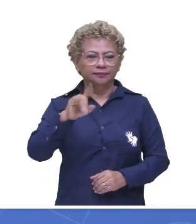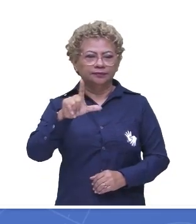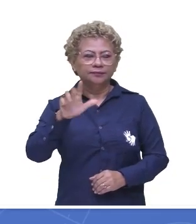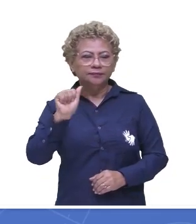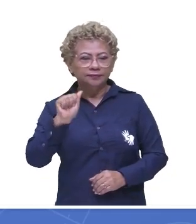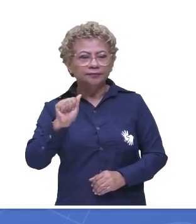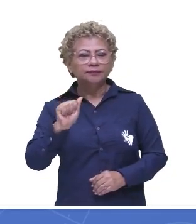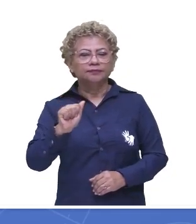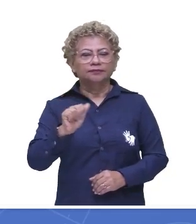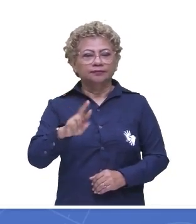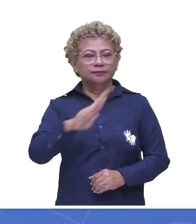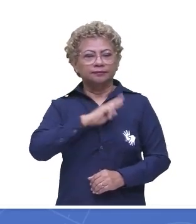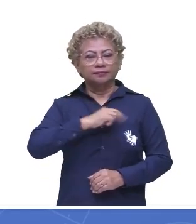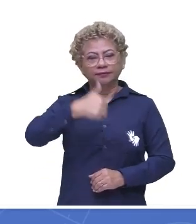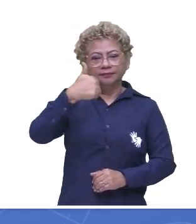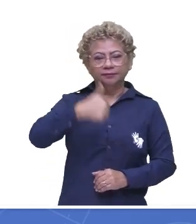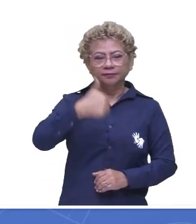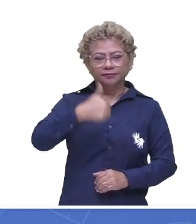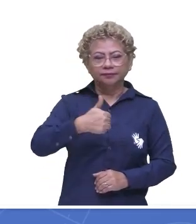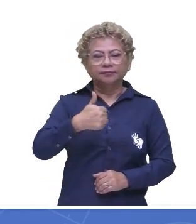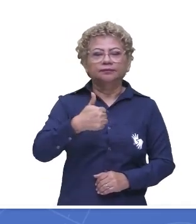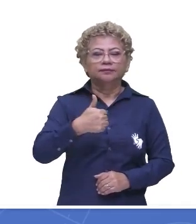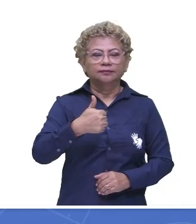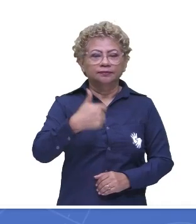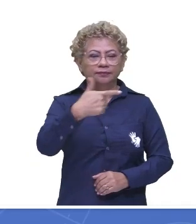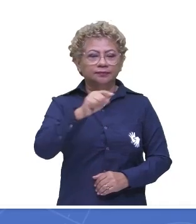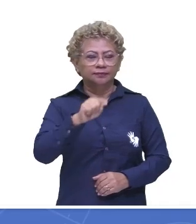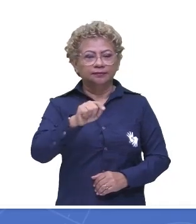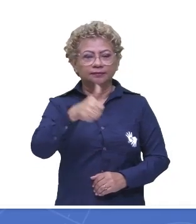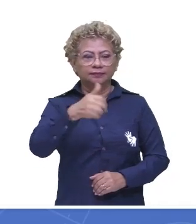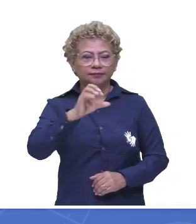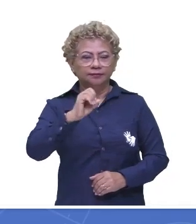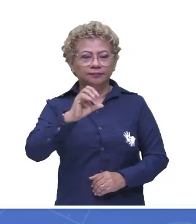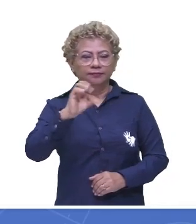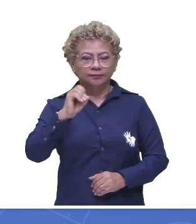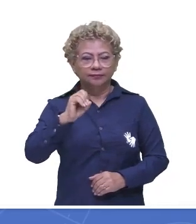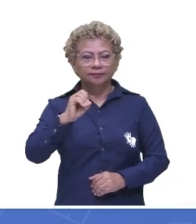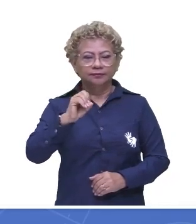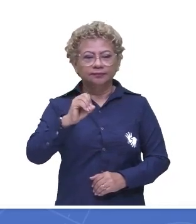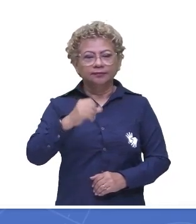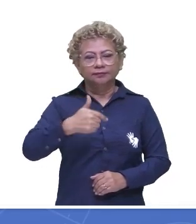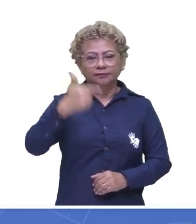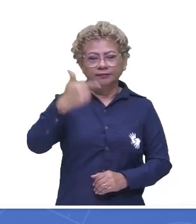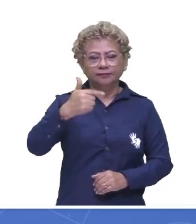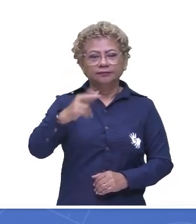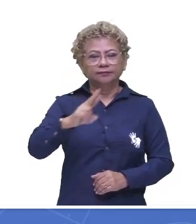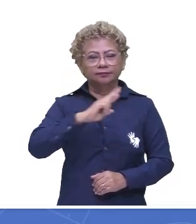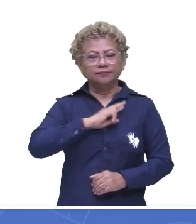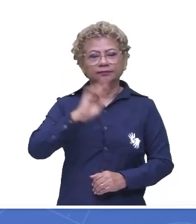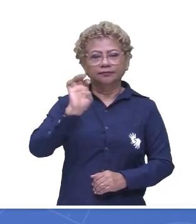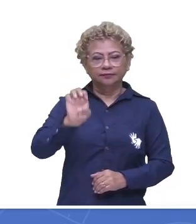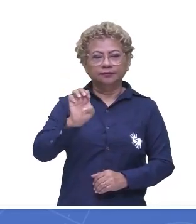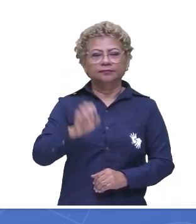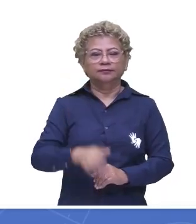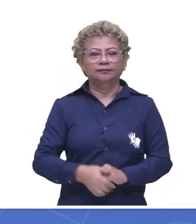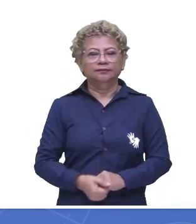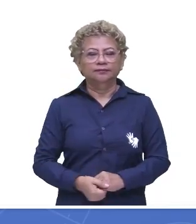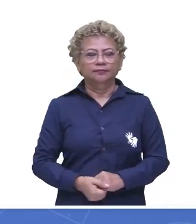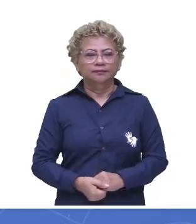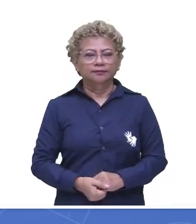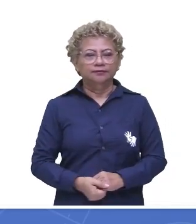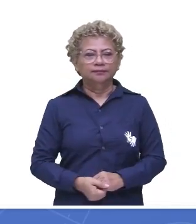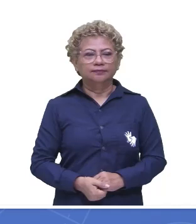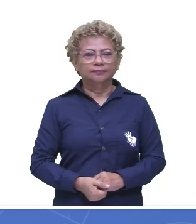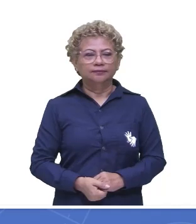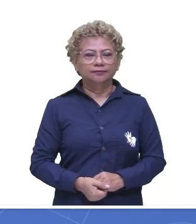Estadual Antônio da Encarnação Filho. Muito bem, a escola aí, ali no Lírio do Vale. Muito bem, Ludmila. Questão 1, colocou 2.100